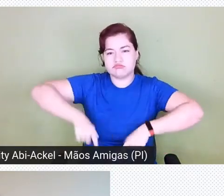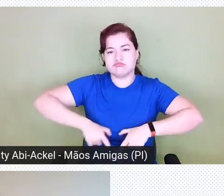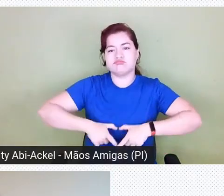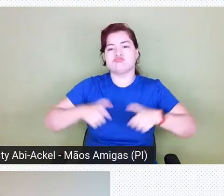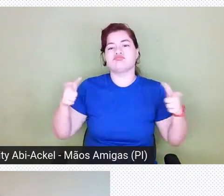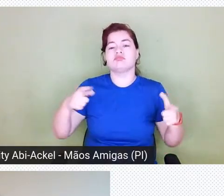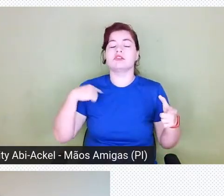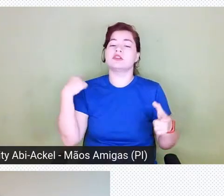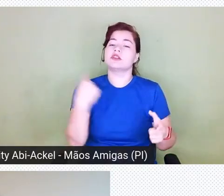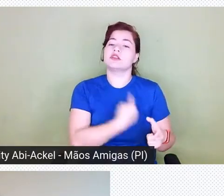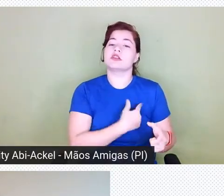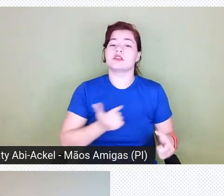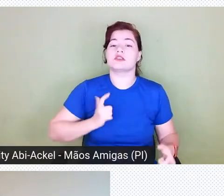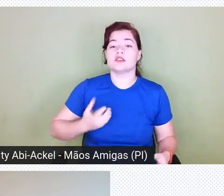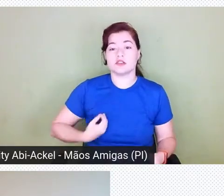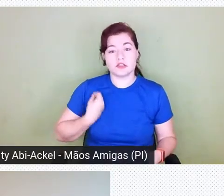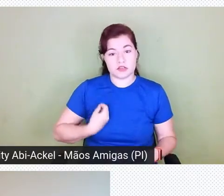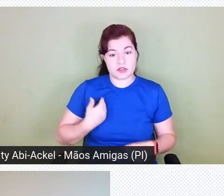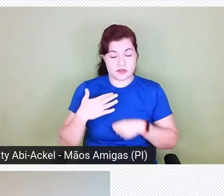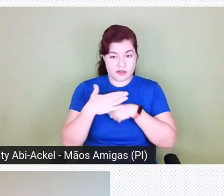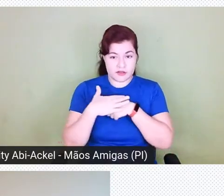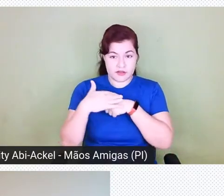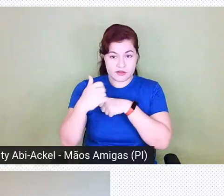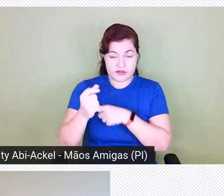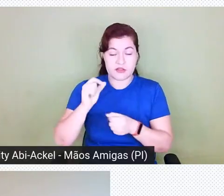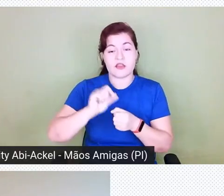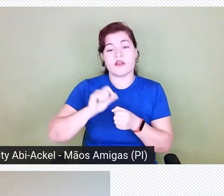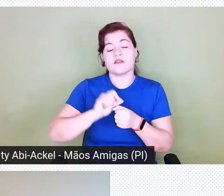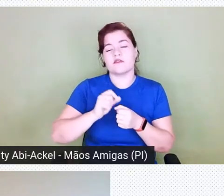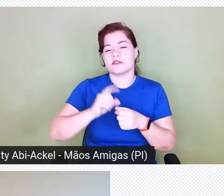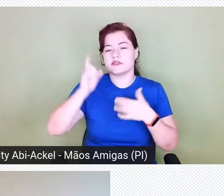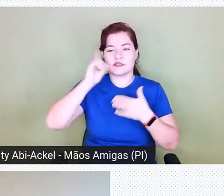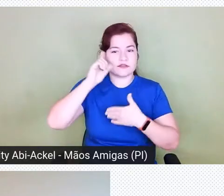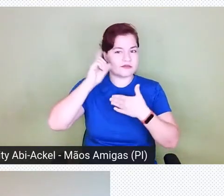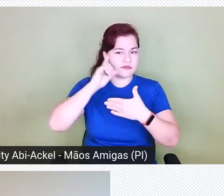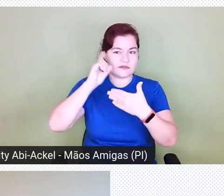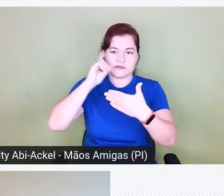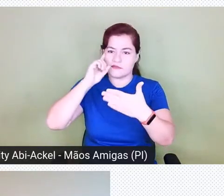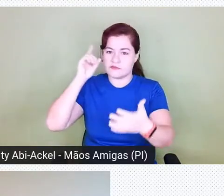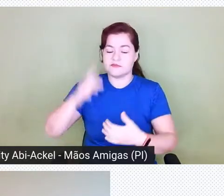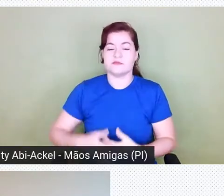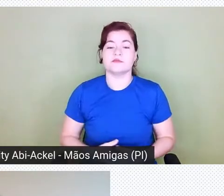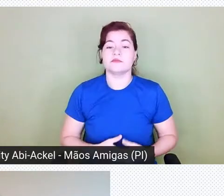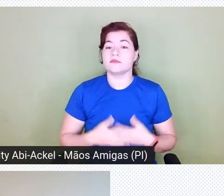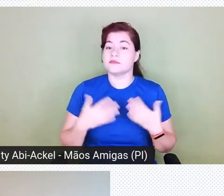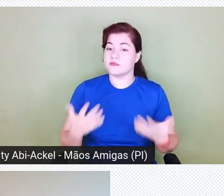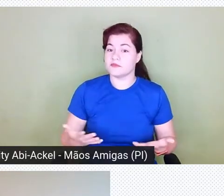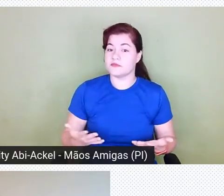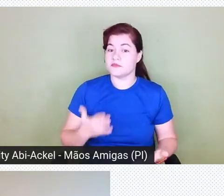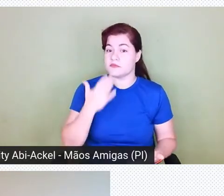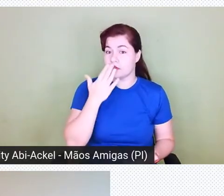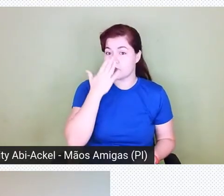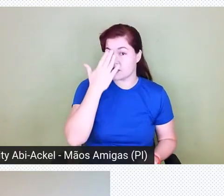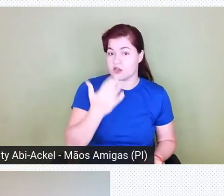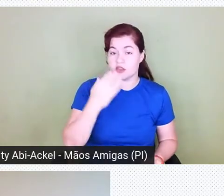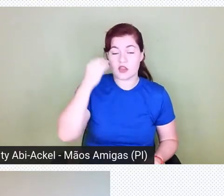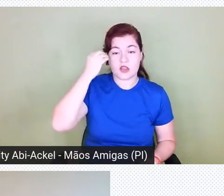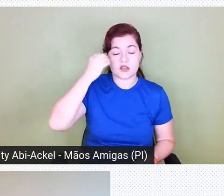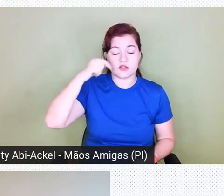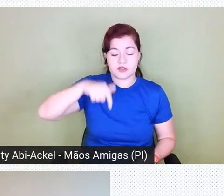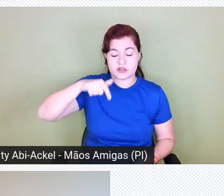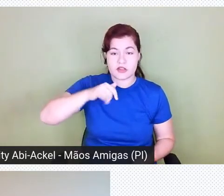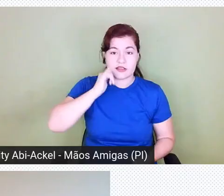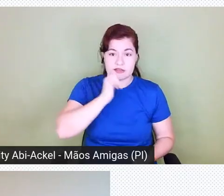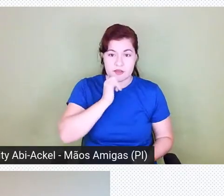em que nós somos convidados a fazer diariamente. Então, diante dessa oportuna